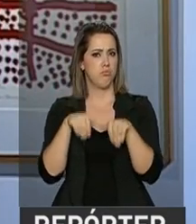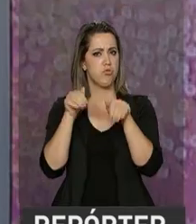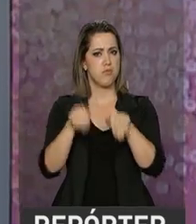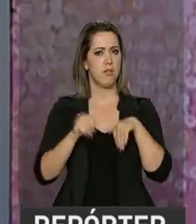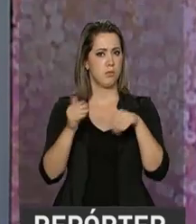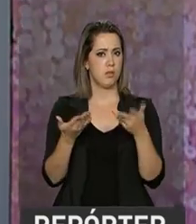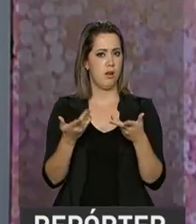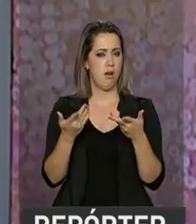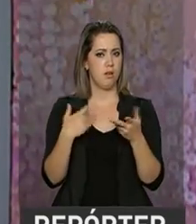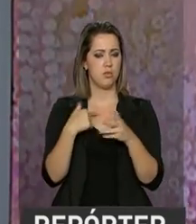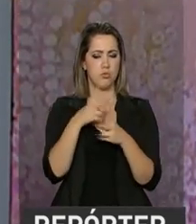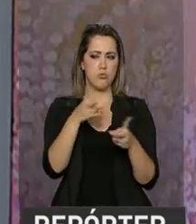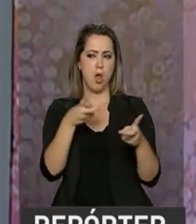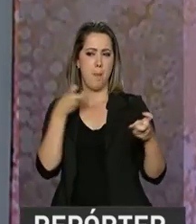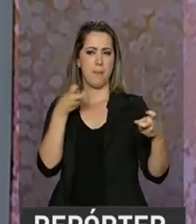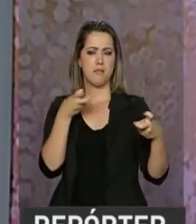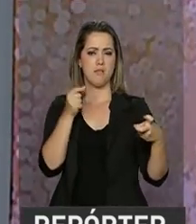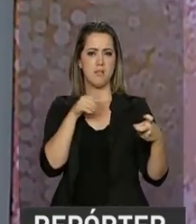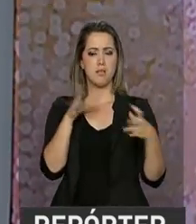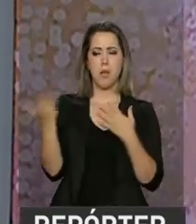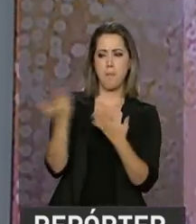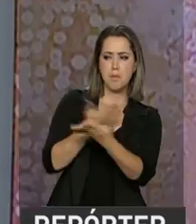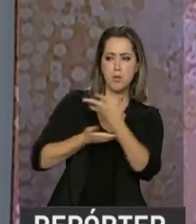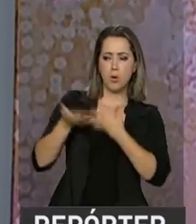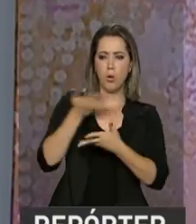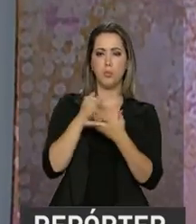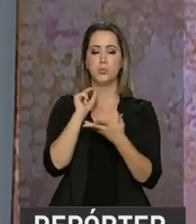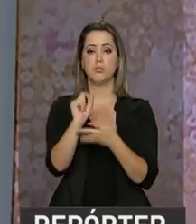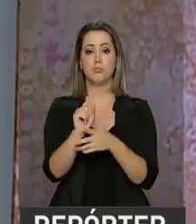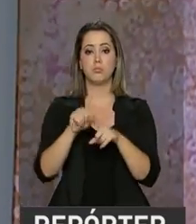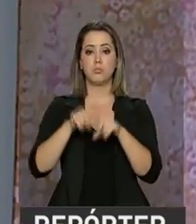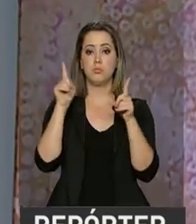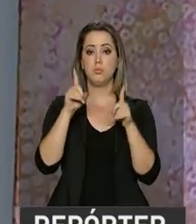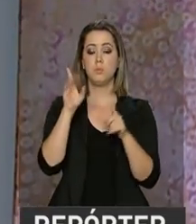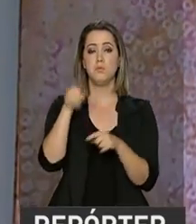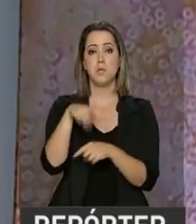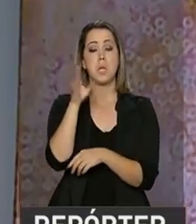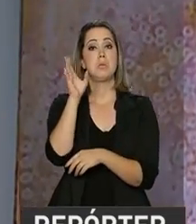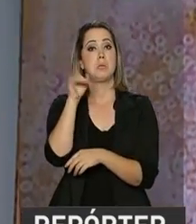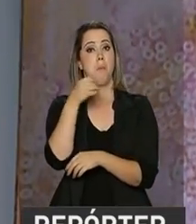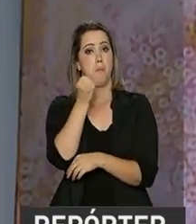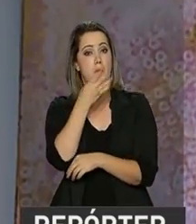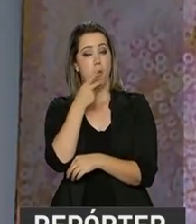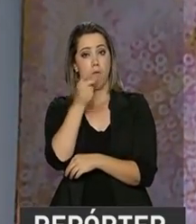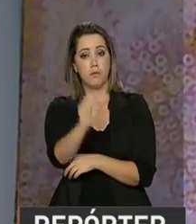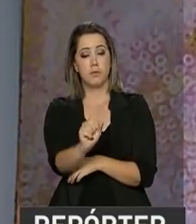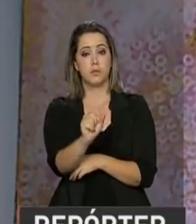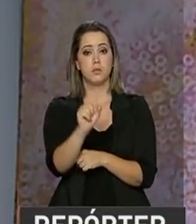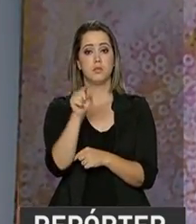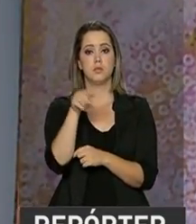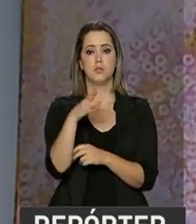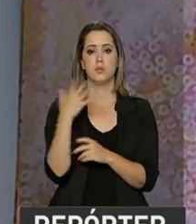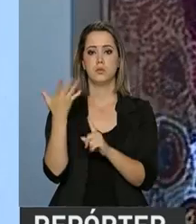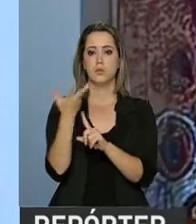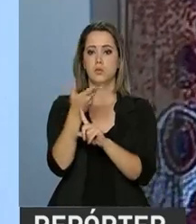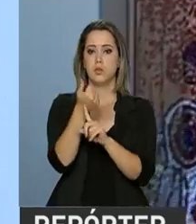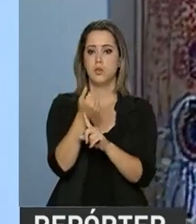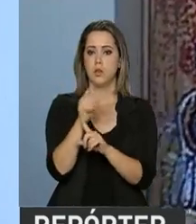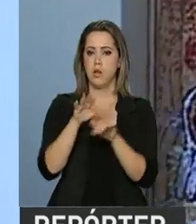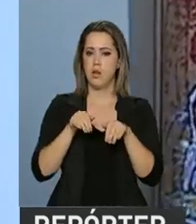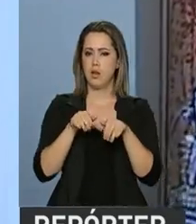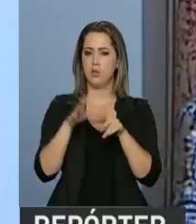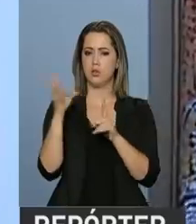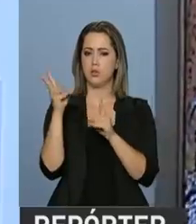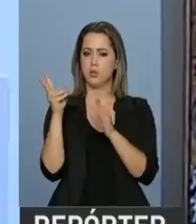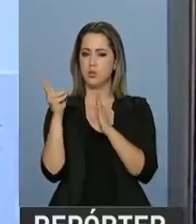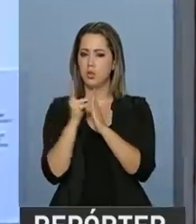em comum sim existe um grafismo muito semelhante mas é muito interessante frisar que a arte aborigene